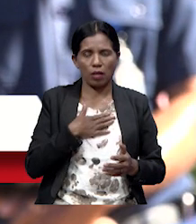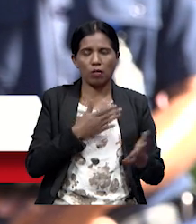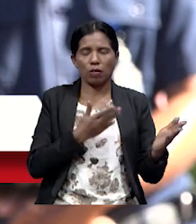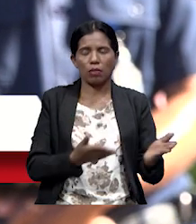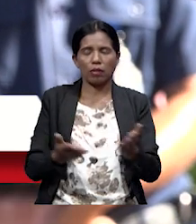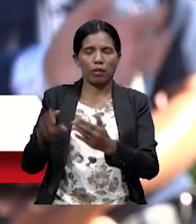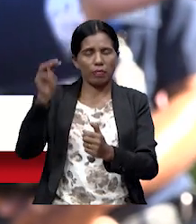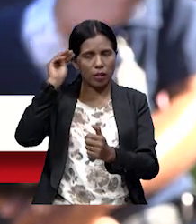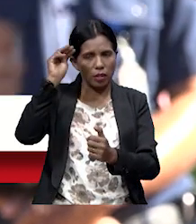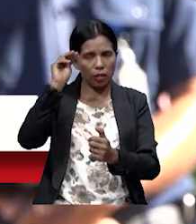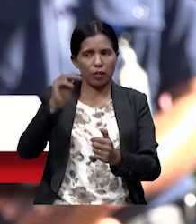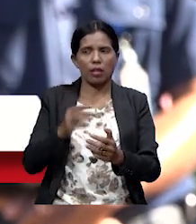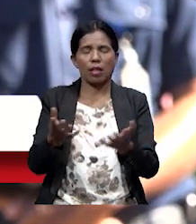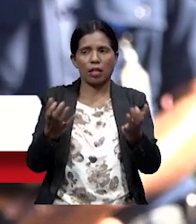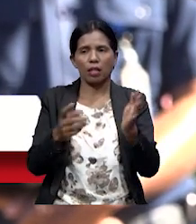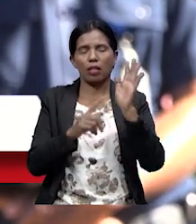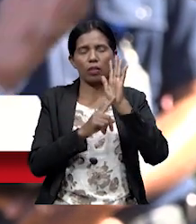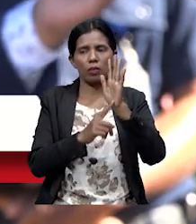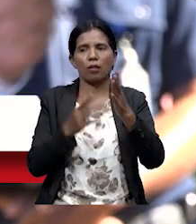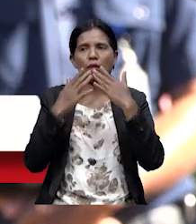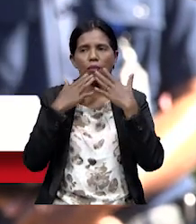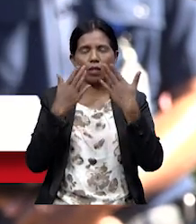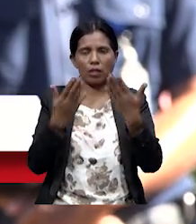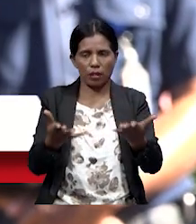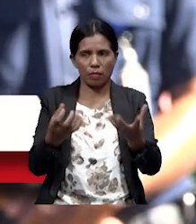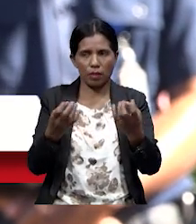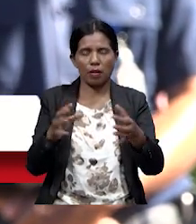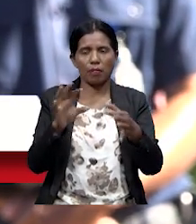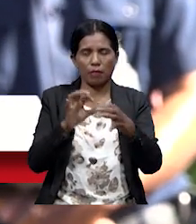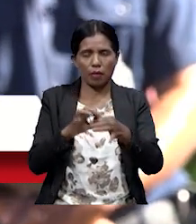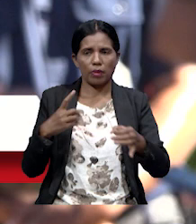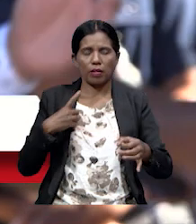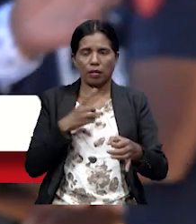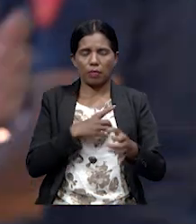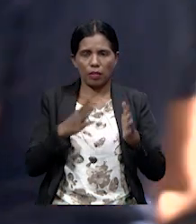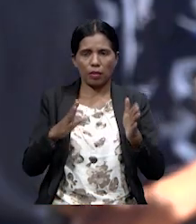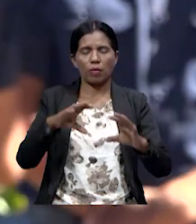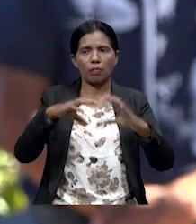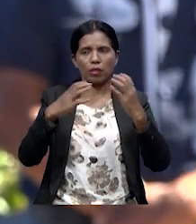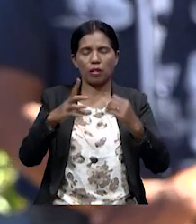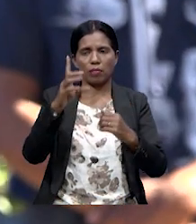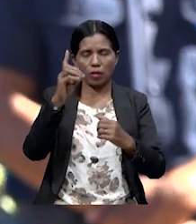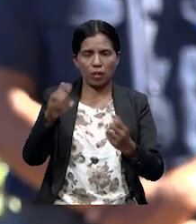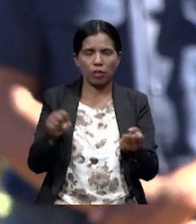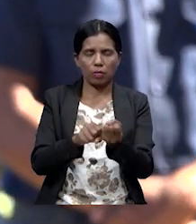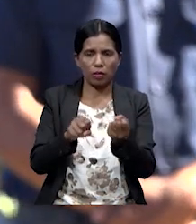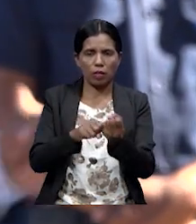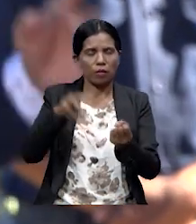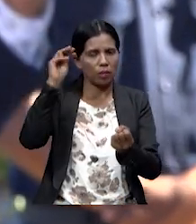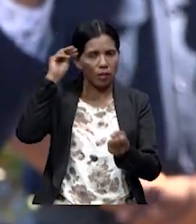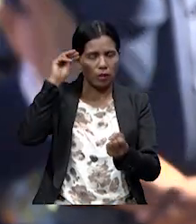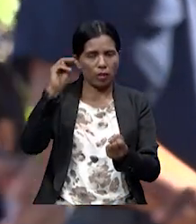nyanar, hakarak hato agarnese wain ba membro deputado komisam B, lebe maka apoio ministerio do